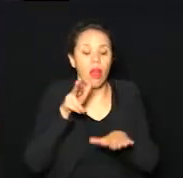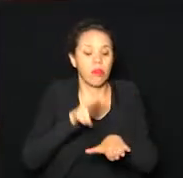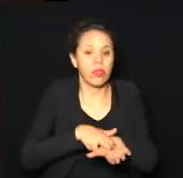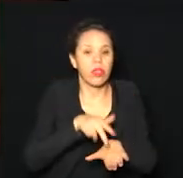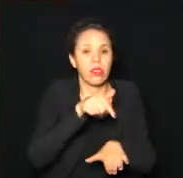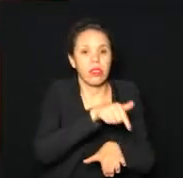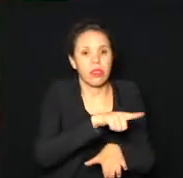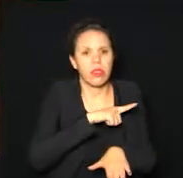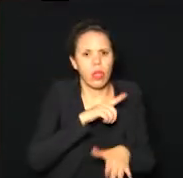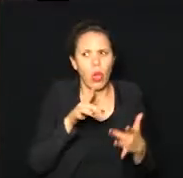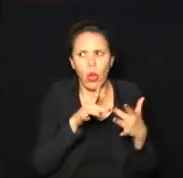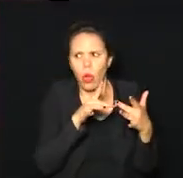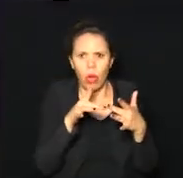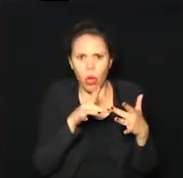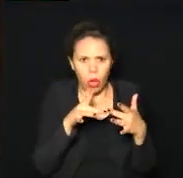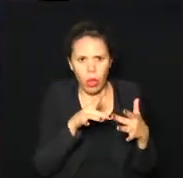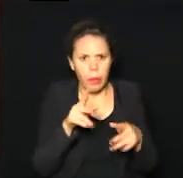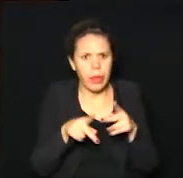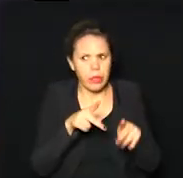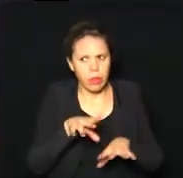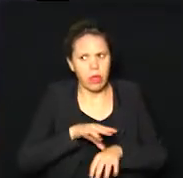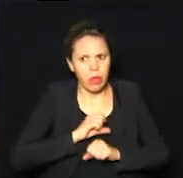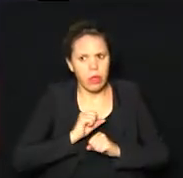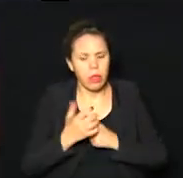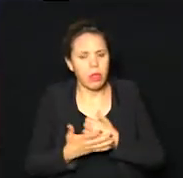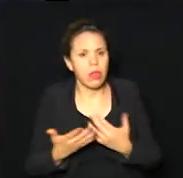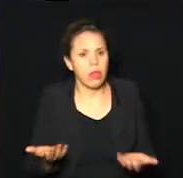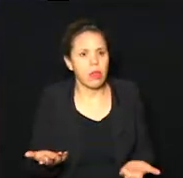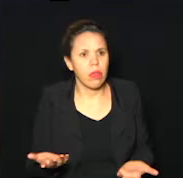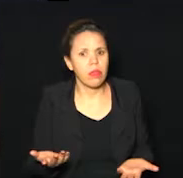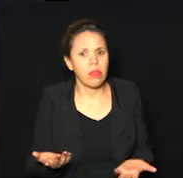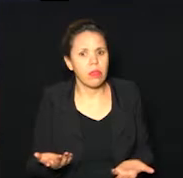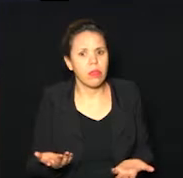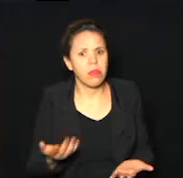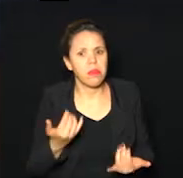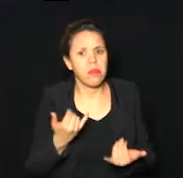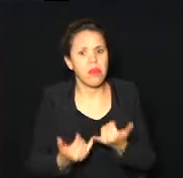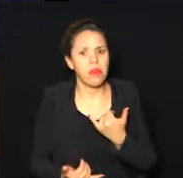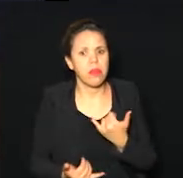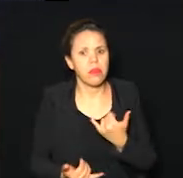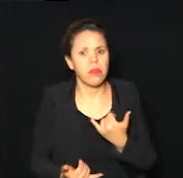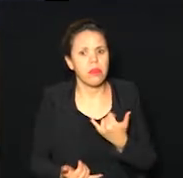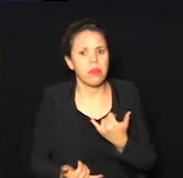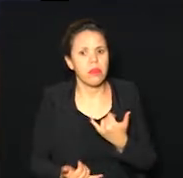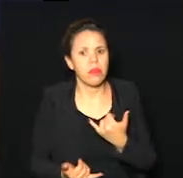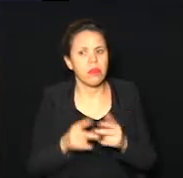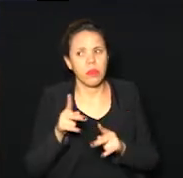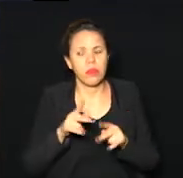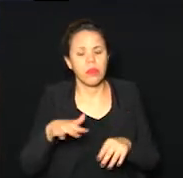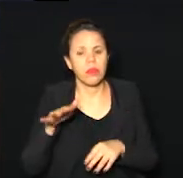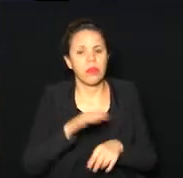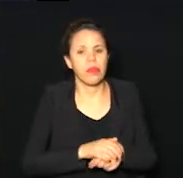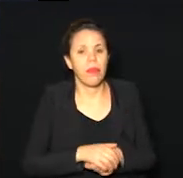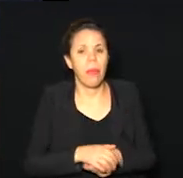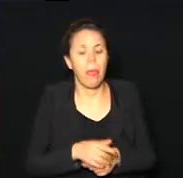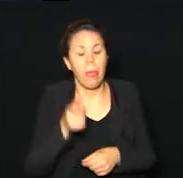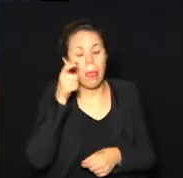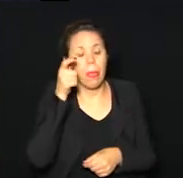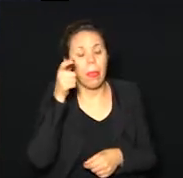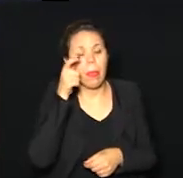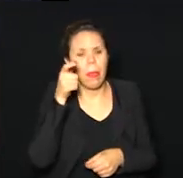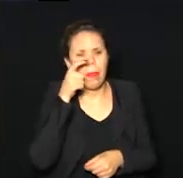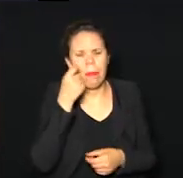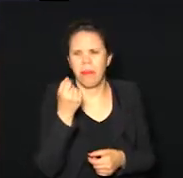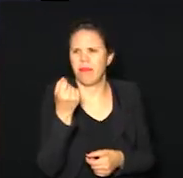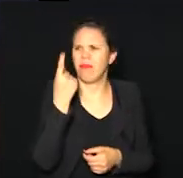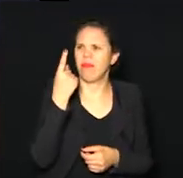tem casos de pessoas com Covid. Quer dizer, ou seja, parece, para a população que está assistindo, parece uma